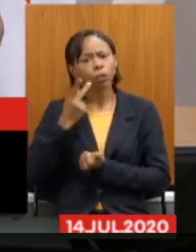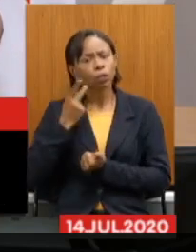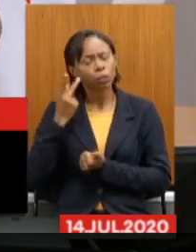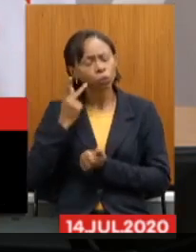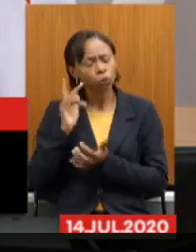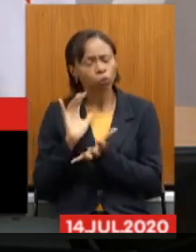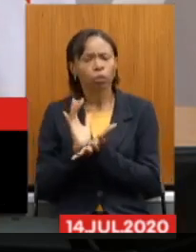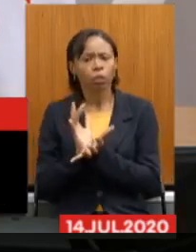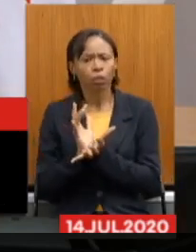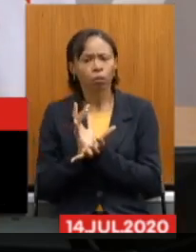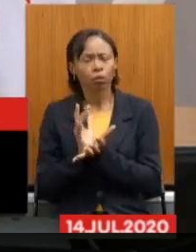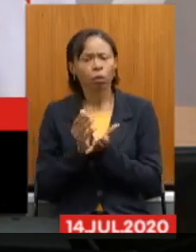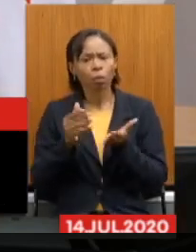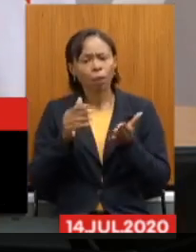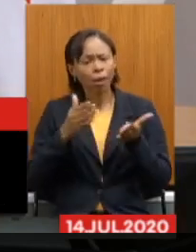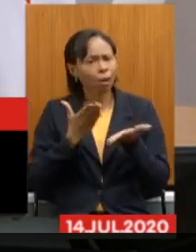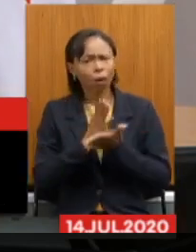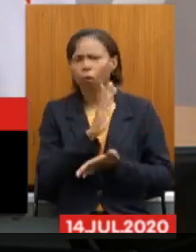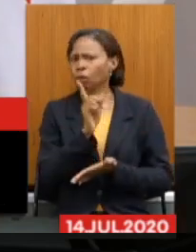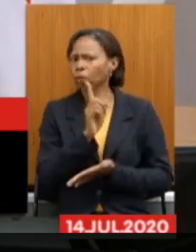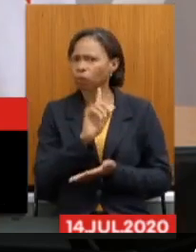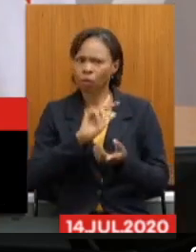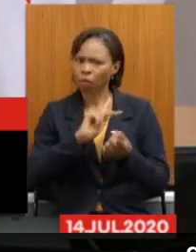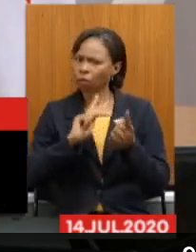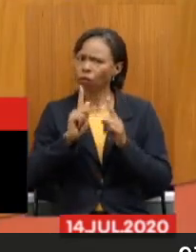nesses termos. Meu muito obrigado a todos.